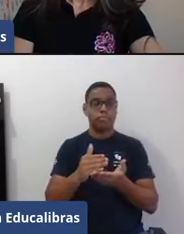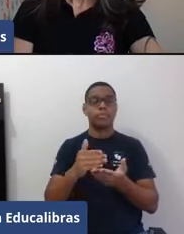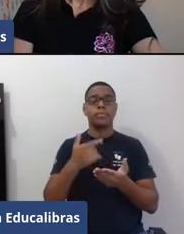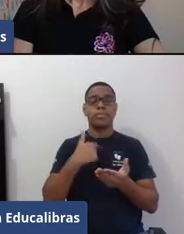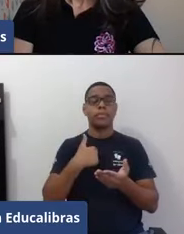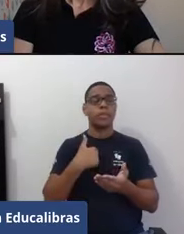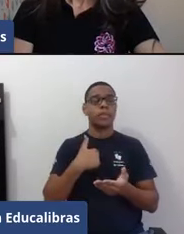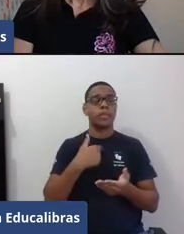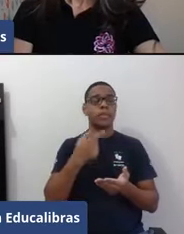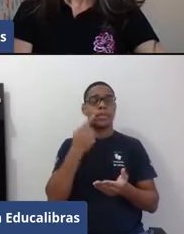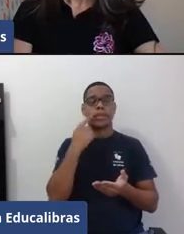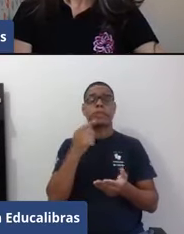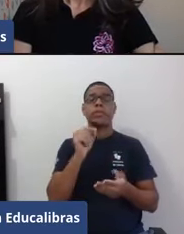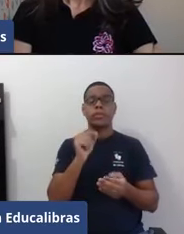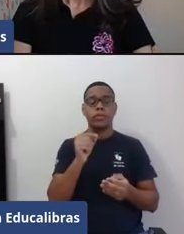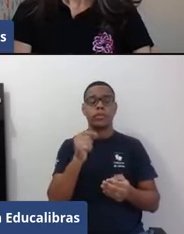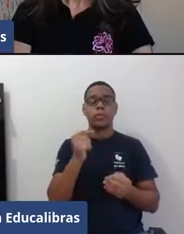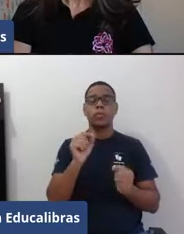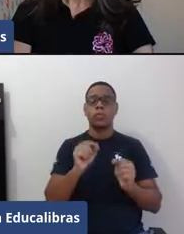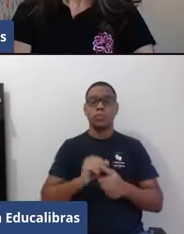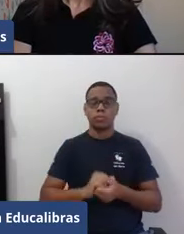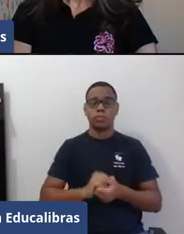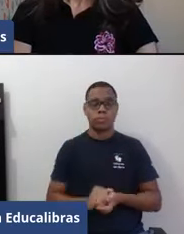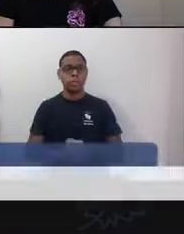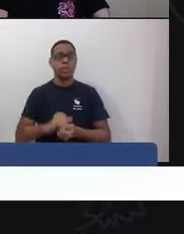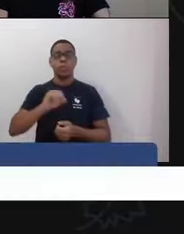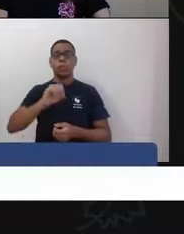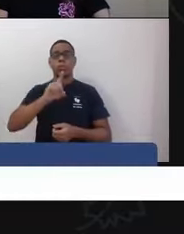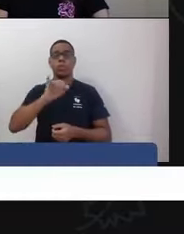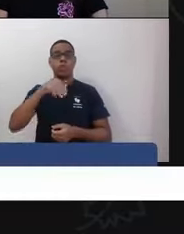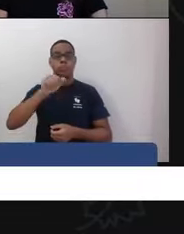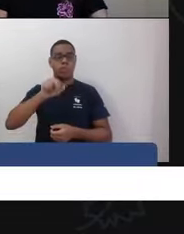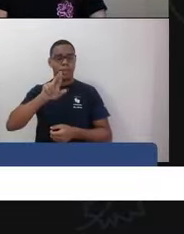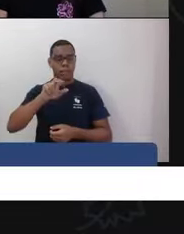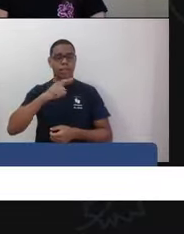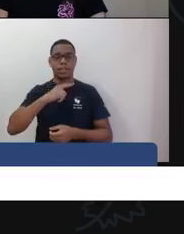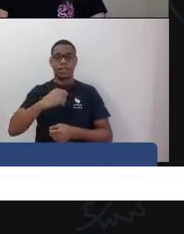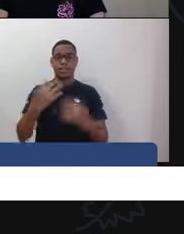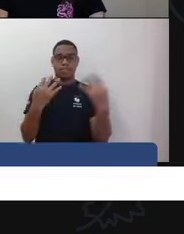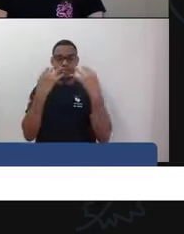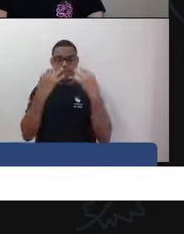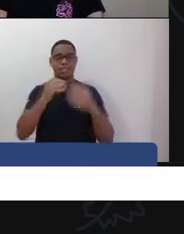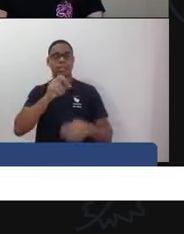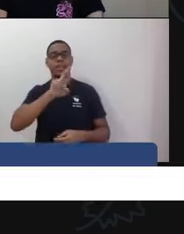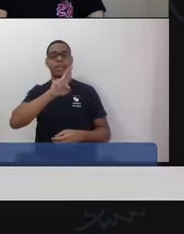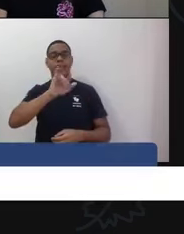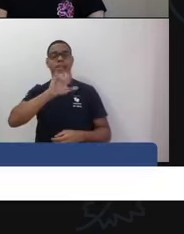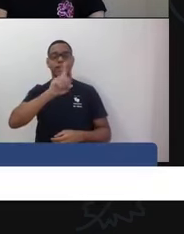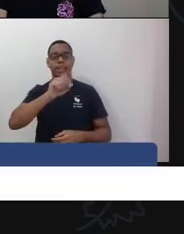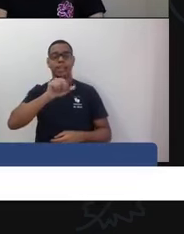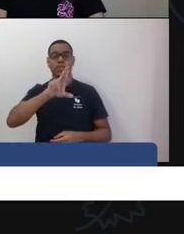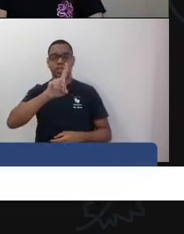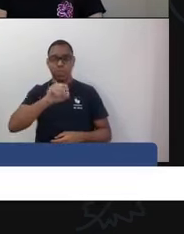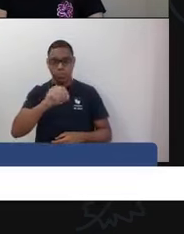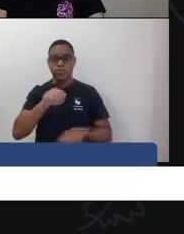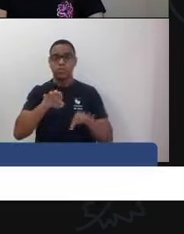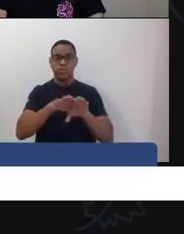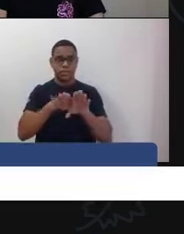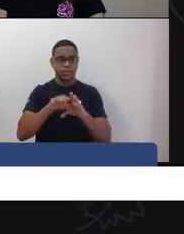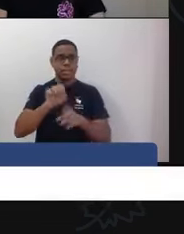queria reconhecer aqui a presença do Odimar Sérgio, do Ricardo Heidmann,